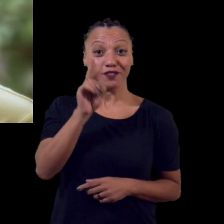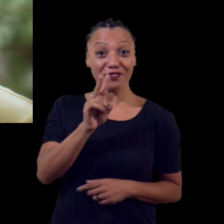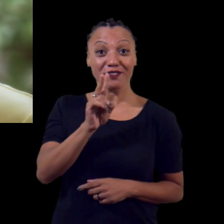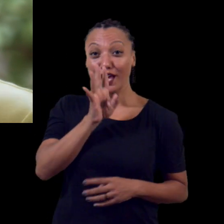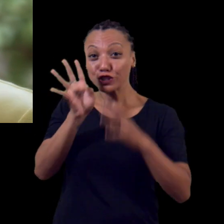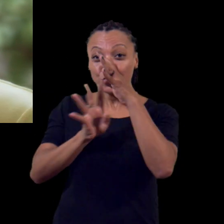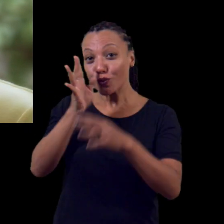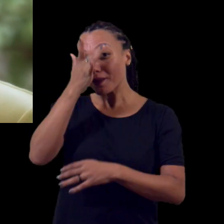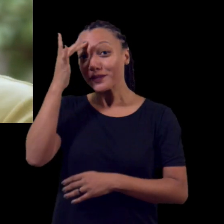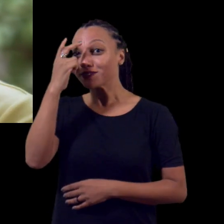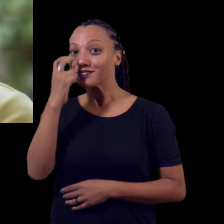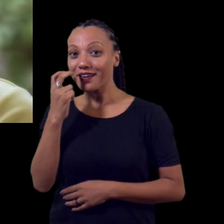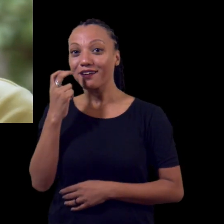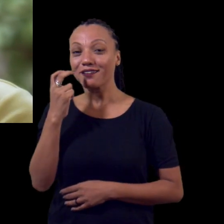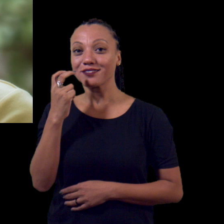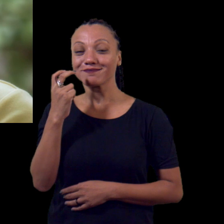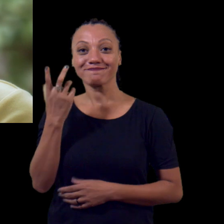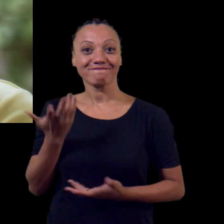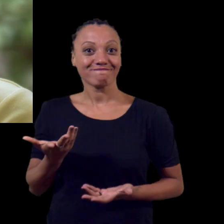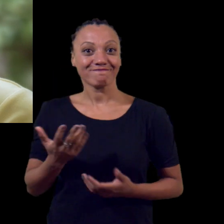ela julga quem não enxerga.